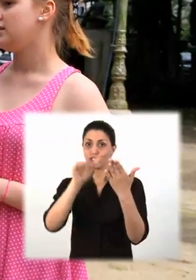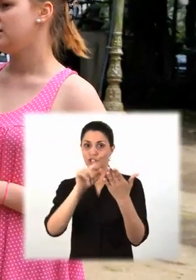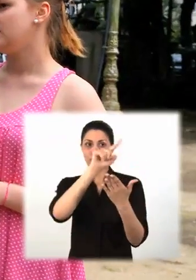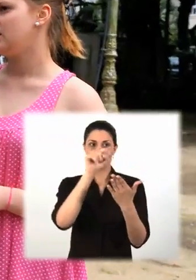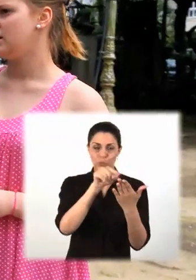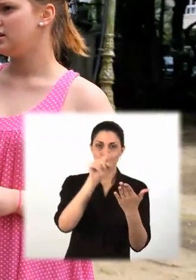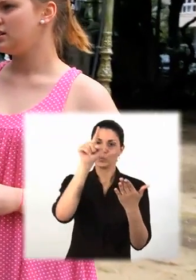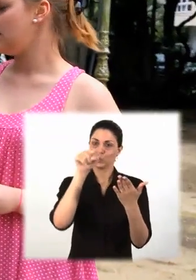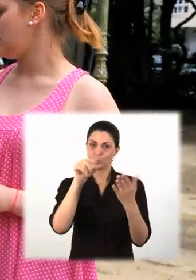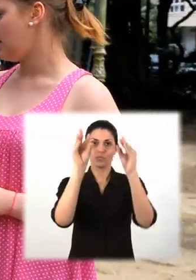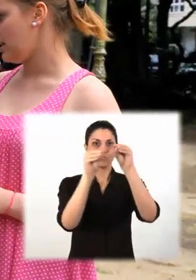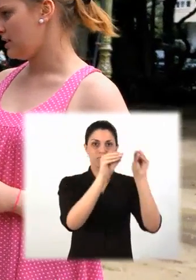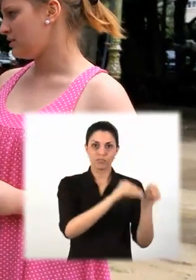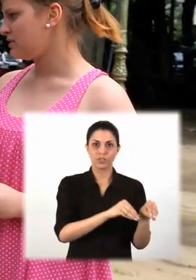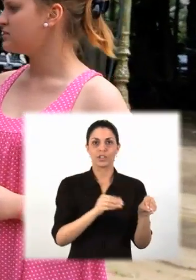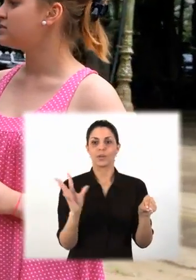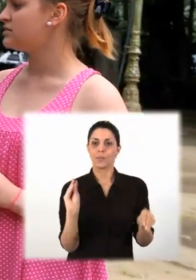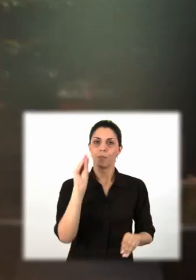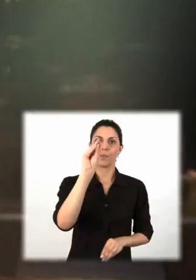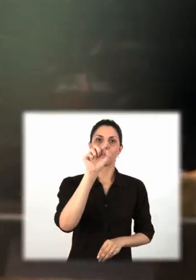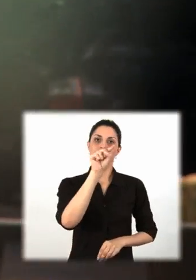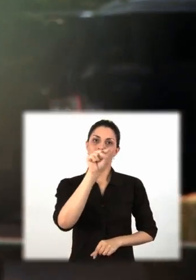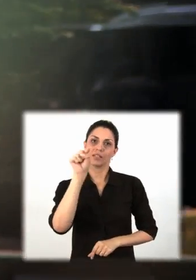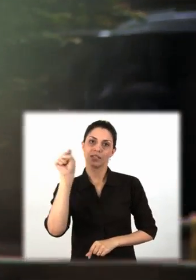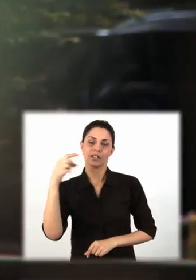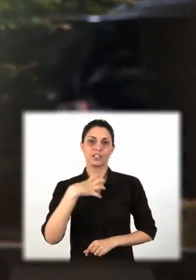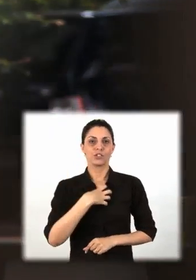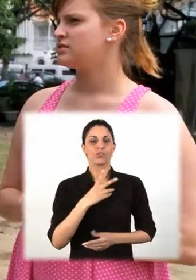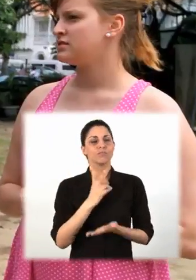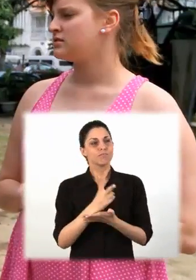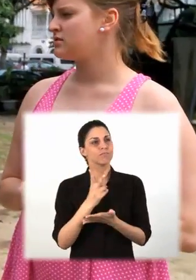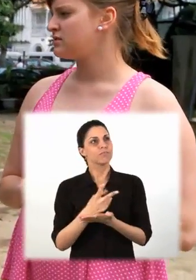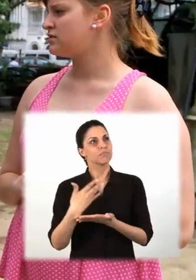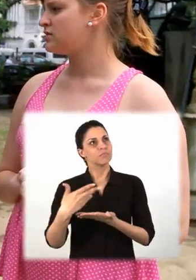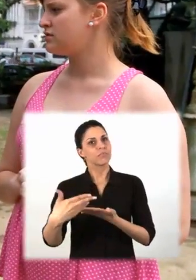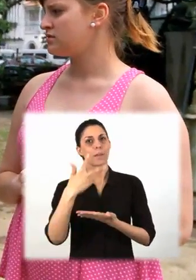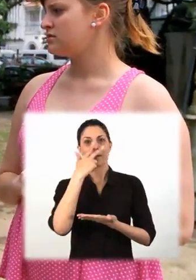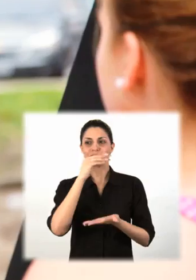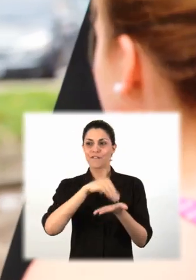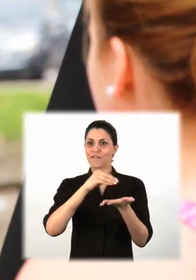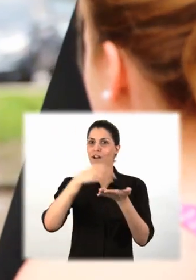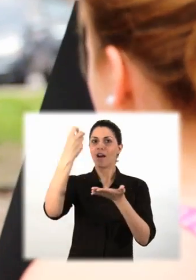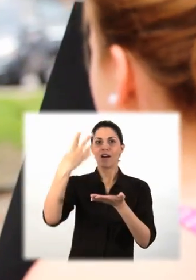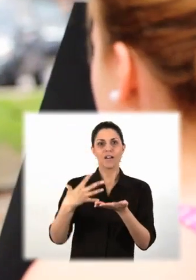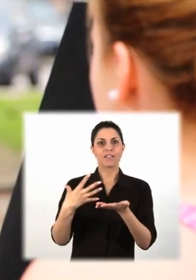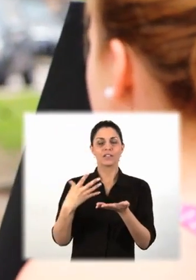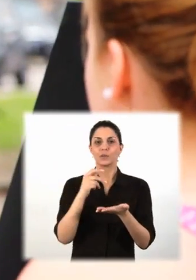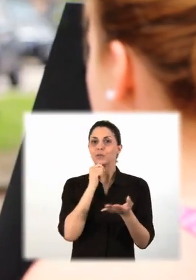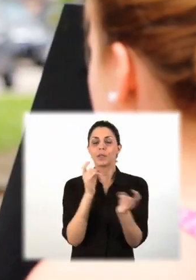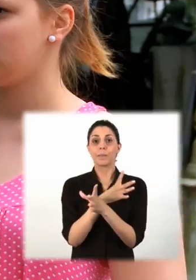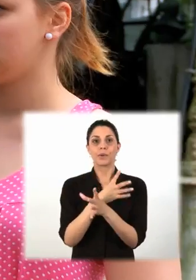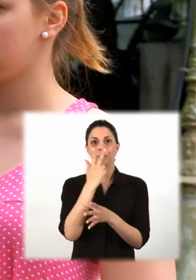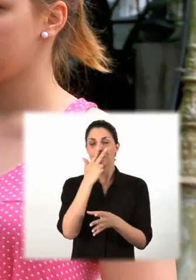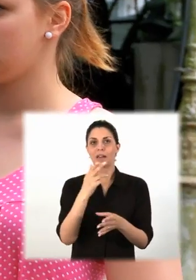sinais para que a reticências possa exercer a sua função. É como se aquela